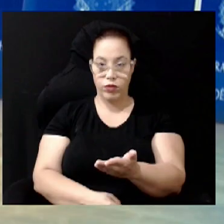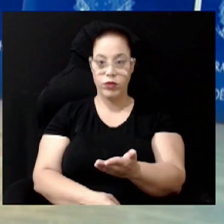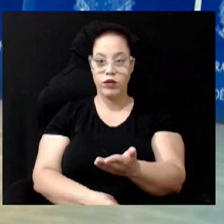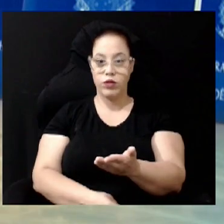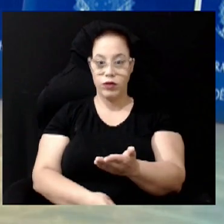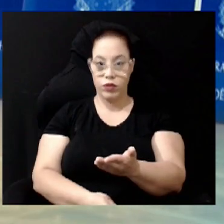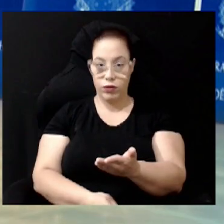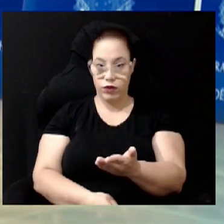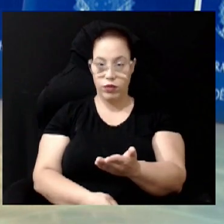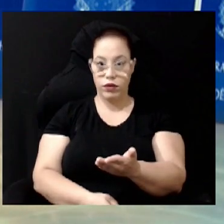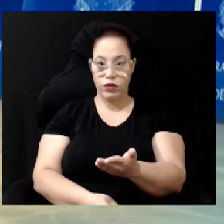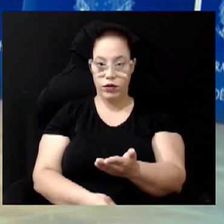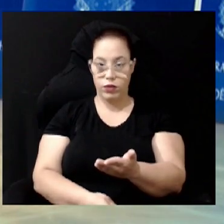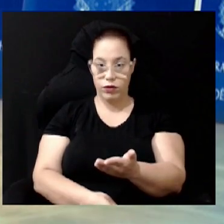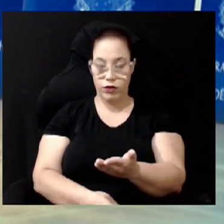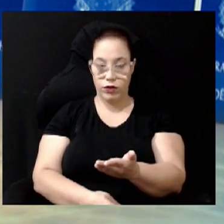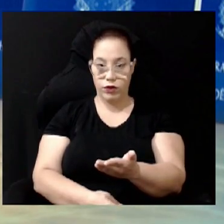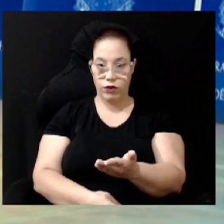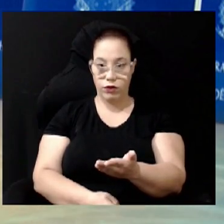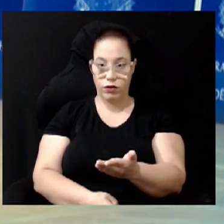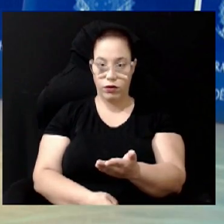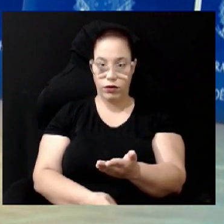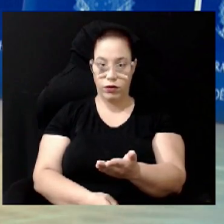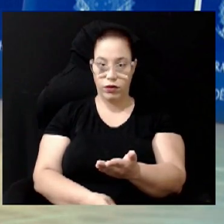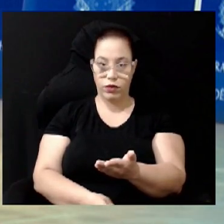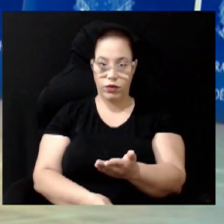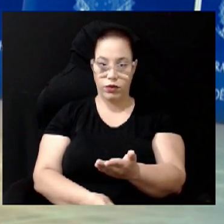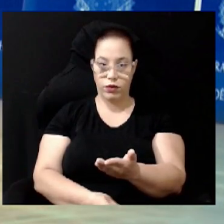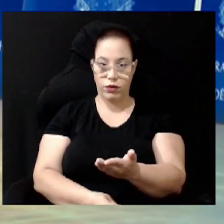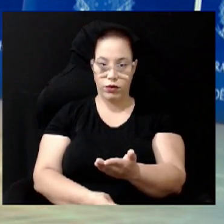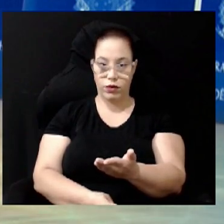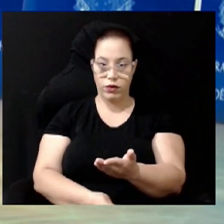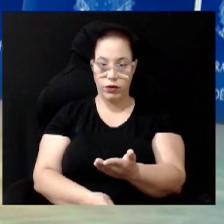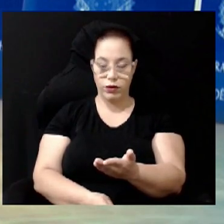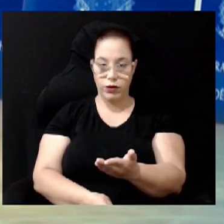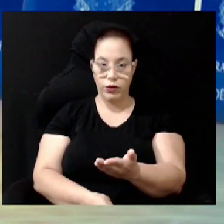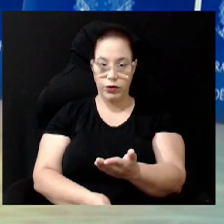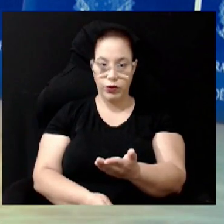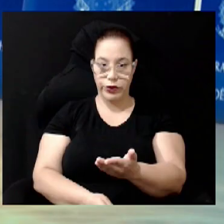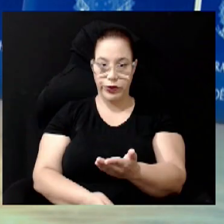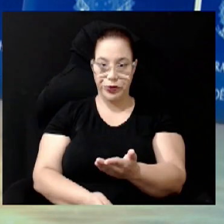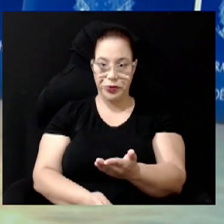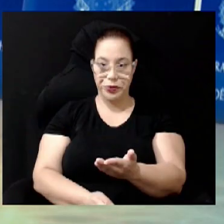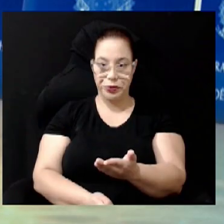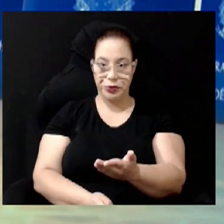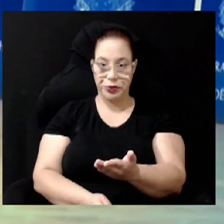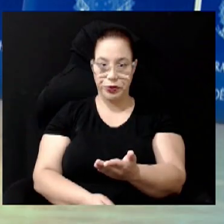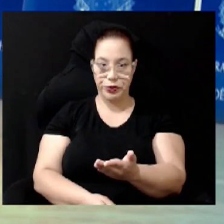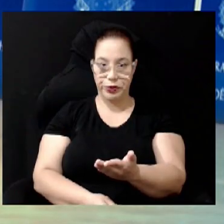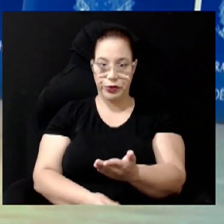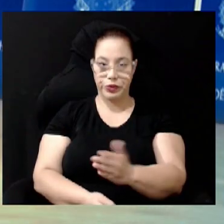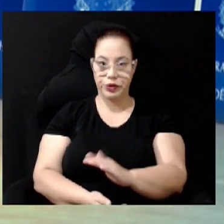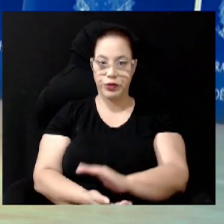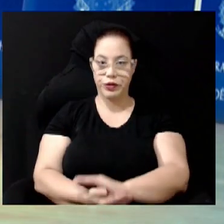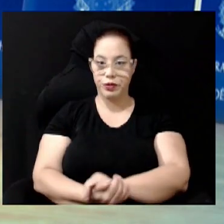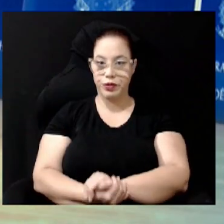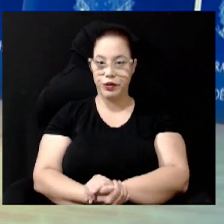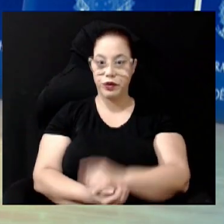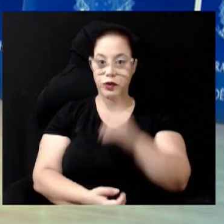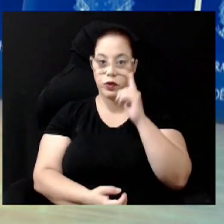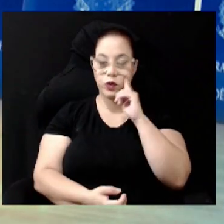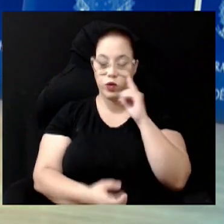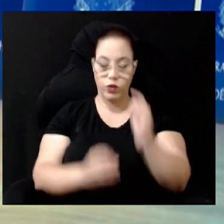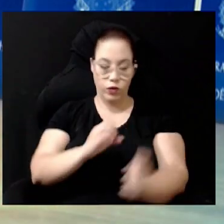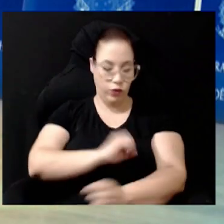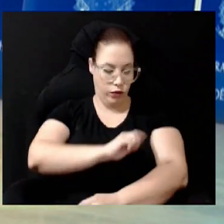de segunda a sexta-feira das oito horas da manhã às quatro horas da tarde E a unidade do Campo Grande na rua Manuel